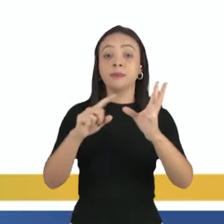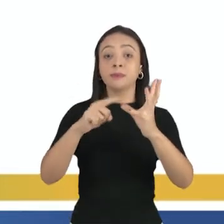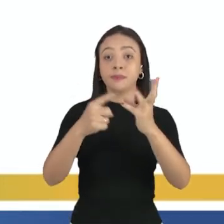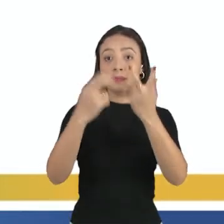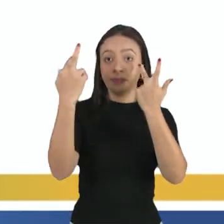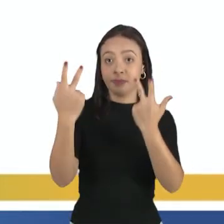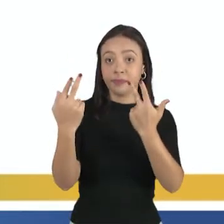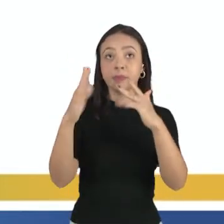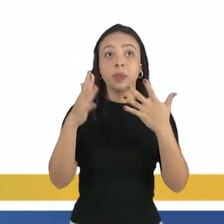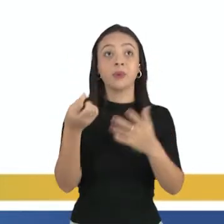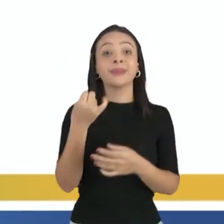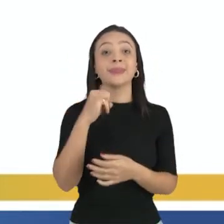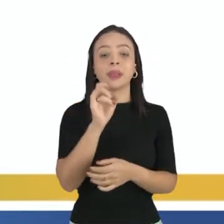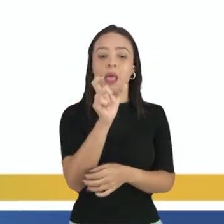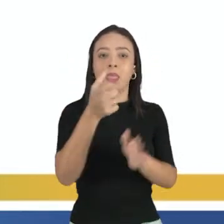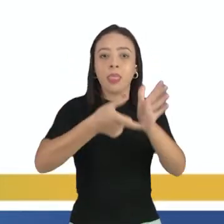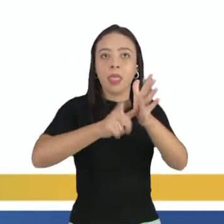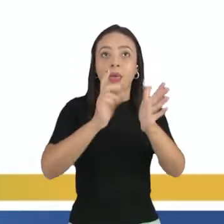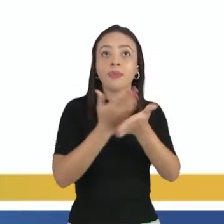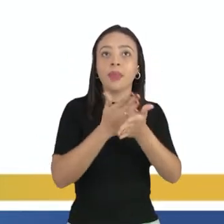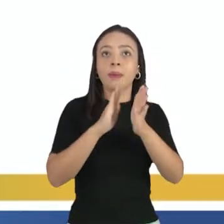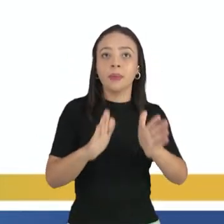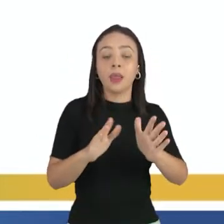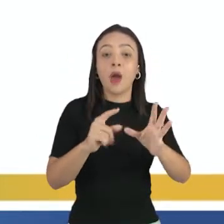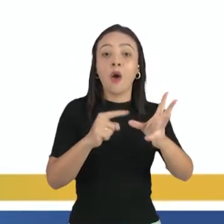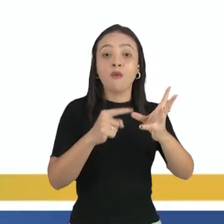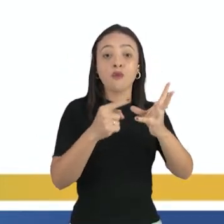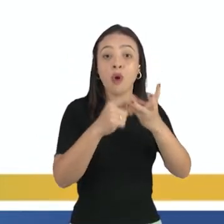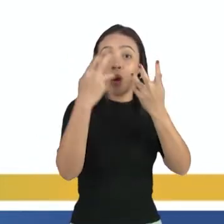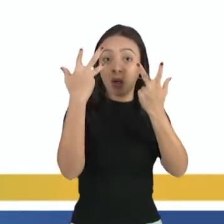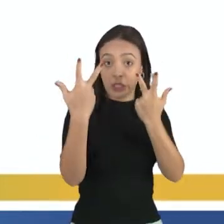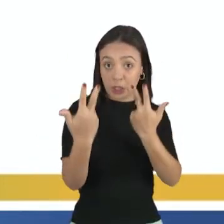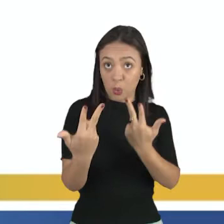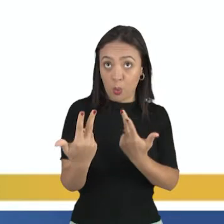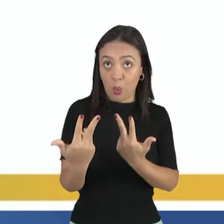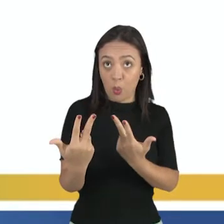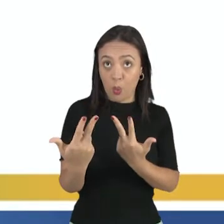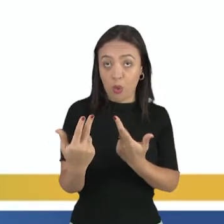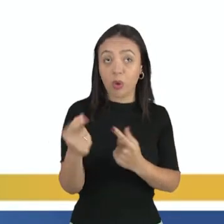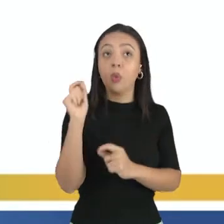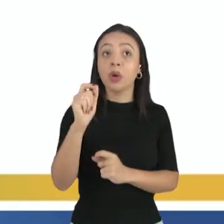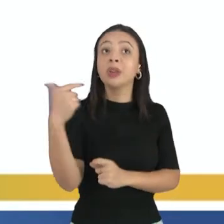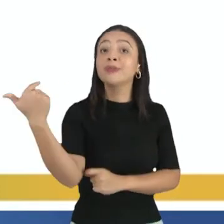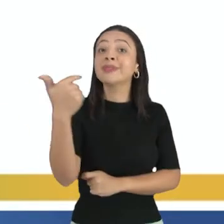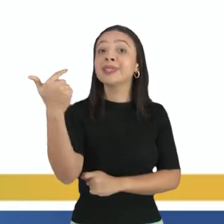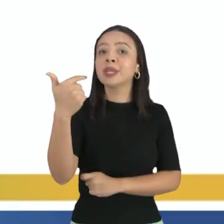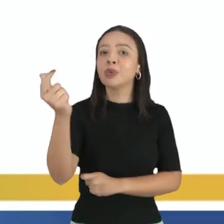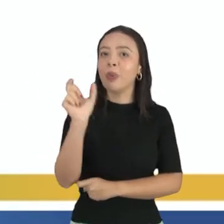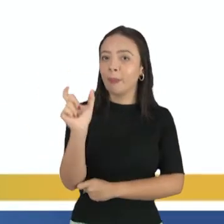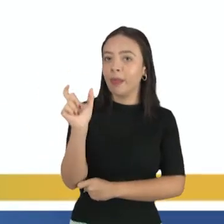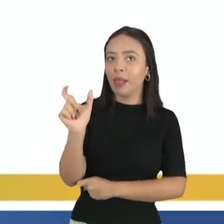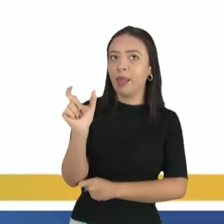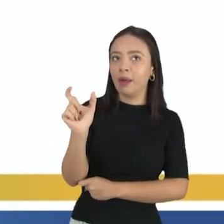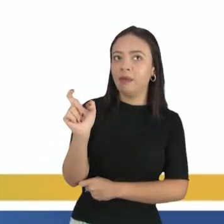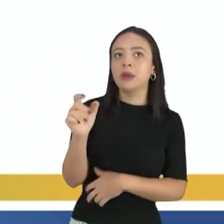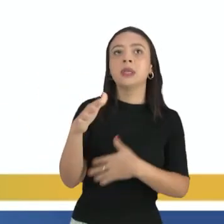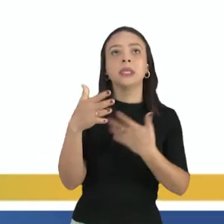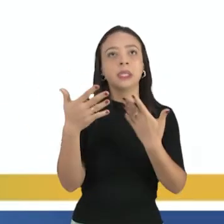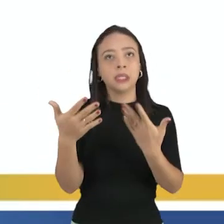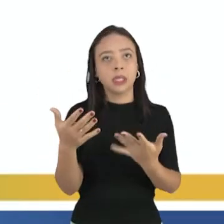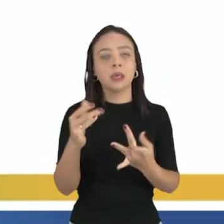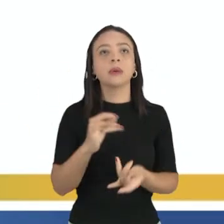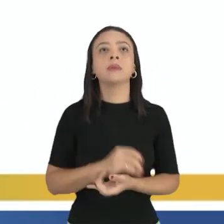iguais. Quando o prefixo terminar com a mesma vogal com que o segundo elemento ou